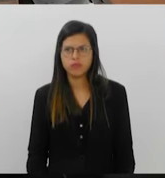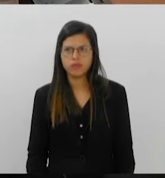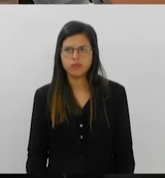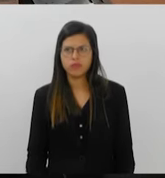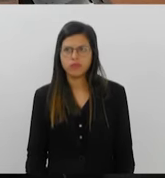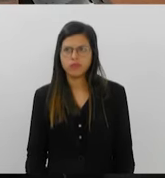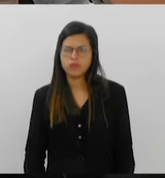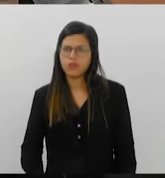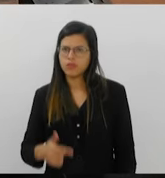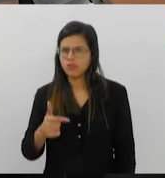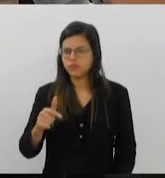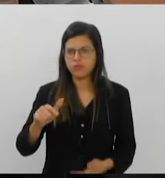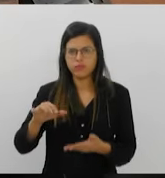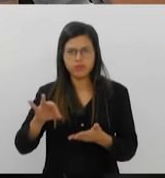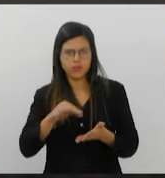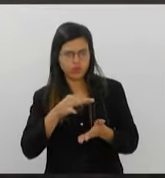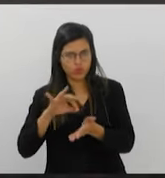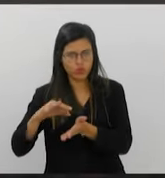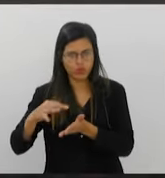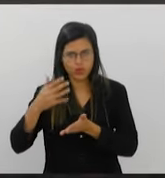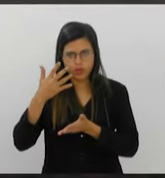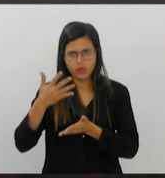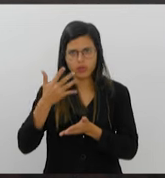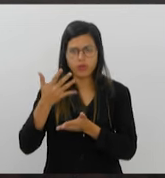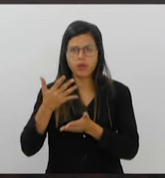Não havendo mais oradores inscritos, a